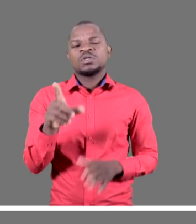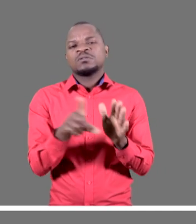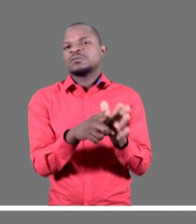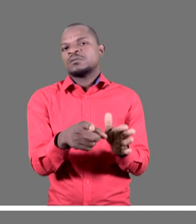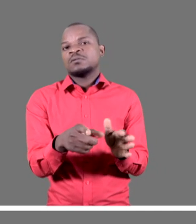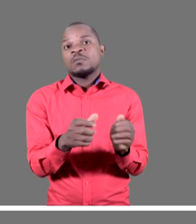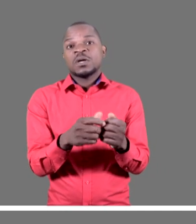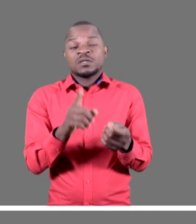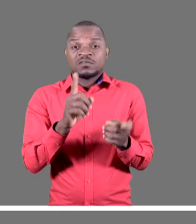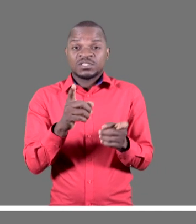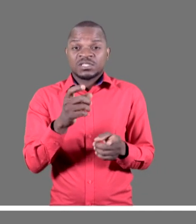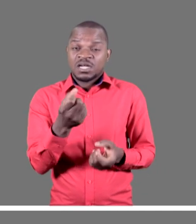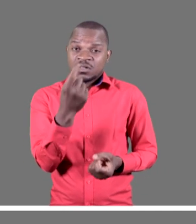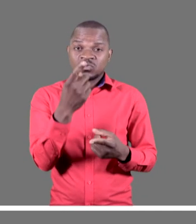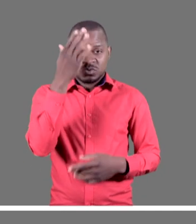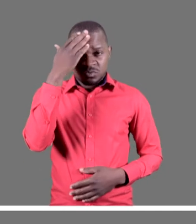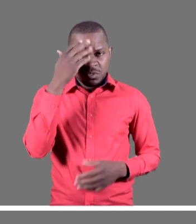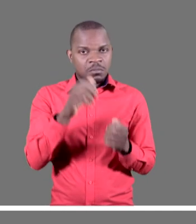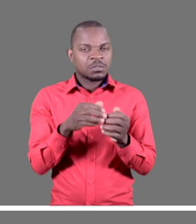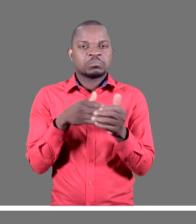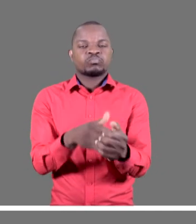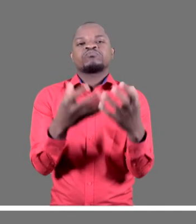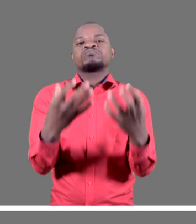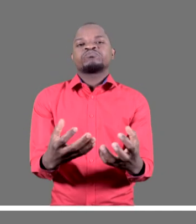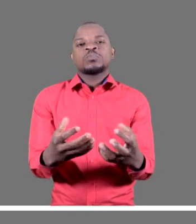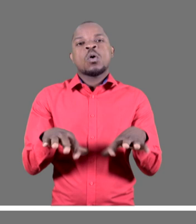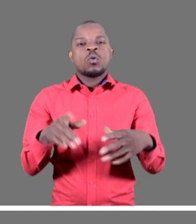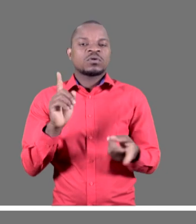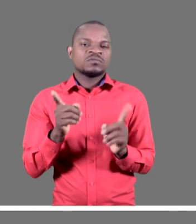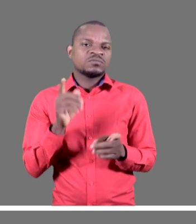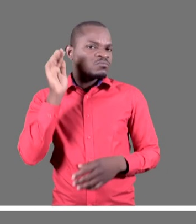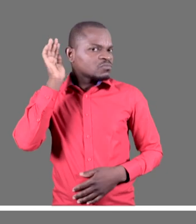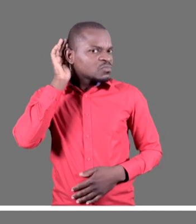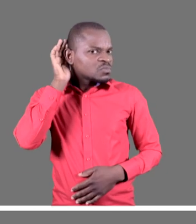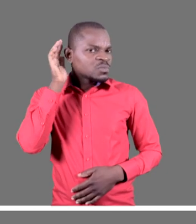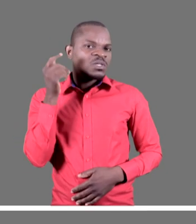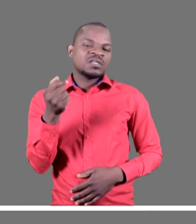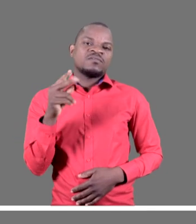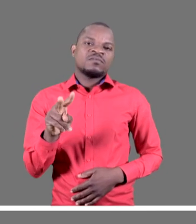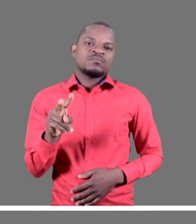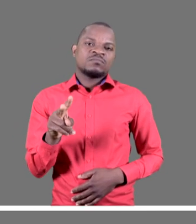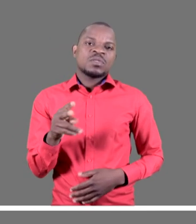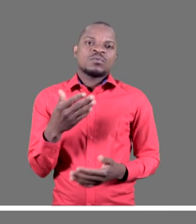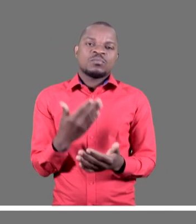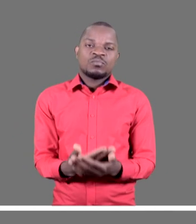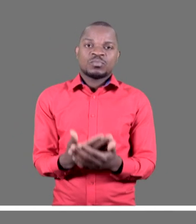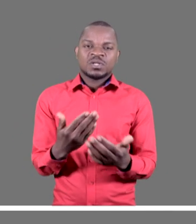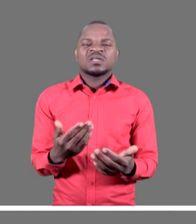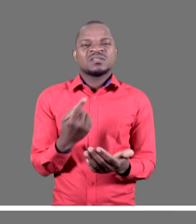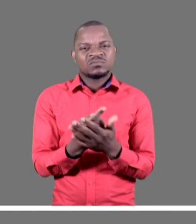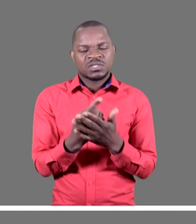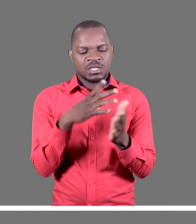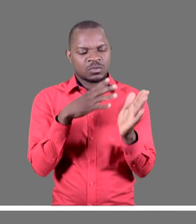conhecem, é porque ouviram na televisão, mas nunca usaram para fazer seus planos. Quando falo nos planos, estamos a referir nos orçamentos